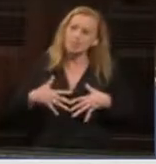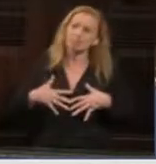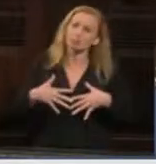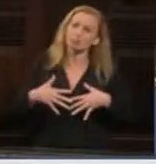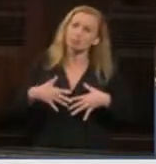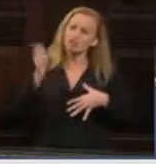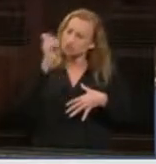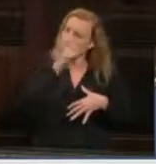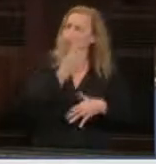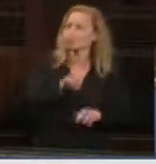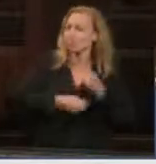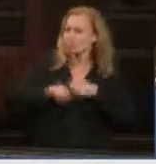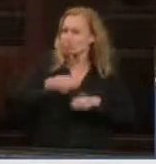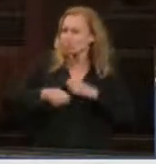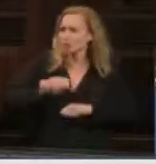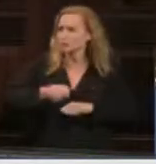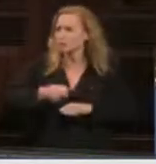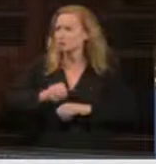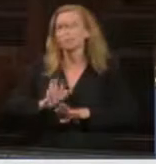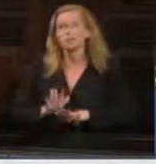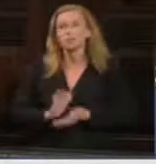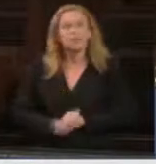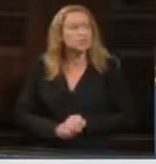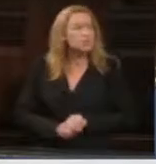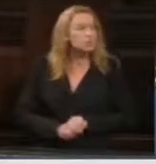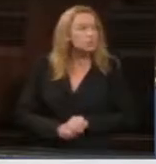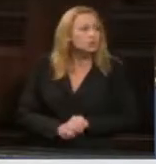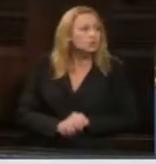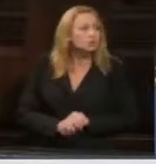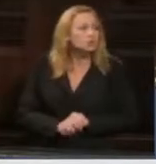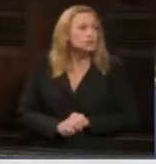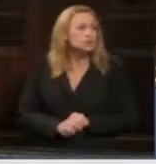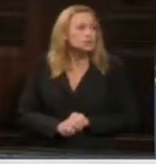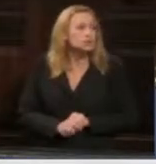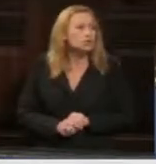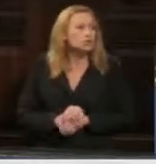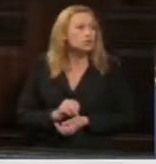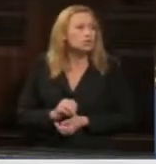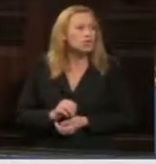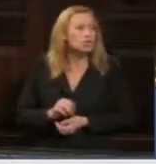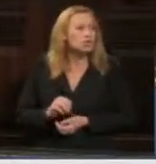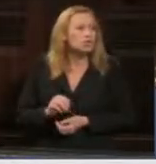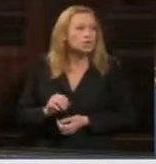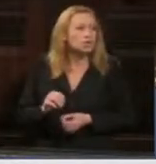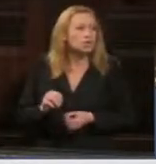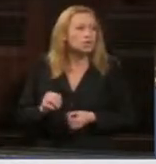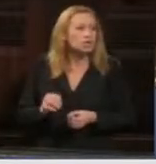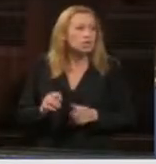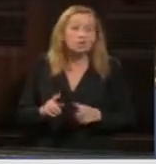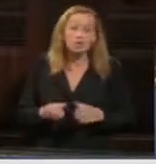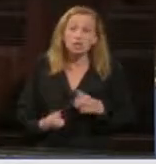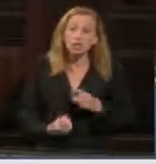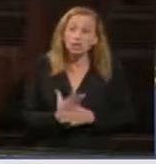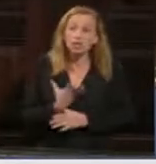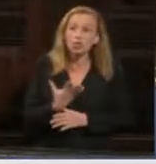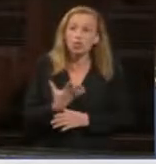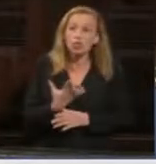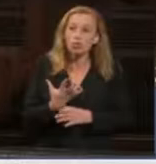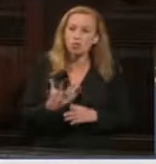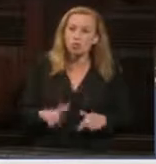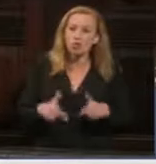e que cunhou uma expressão que foi o mote das eleições 92 o james